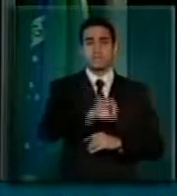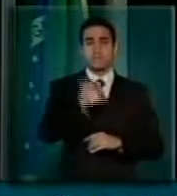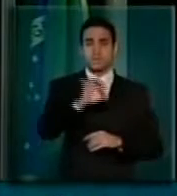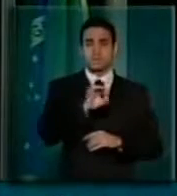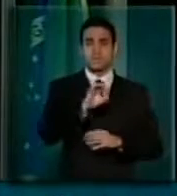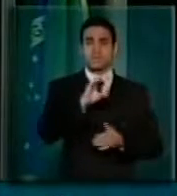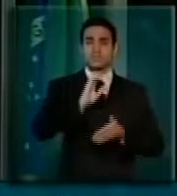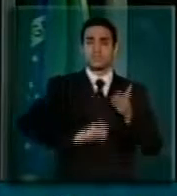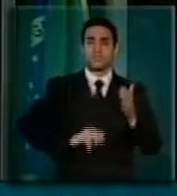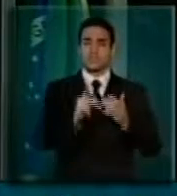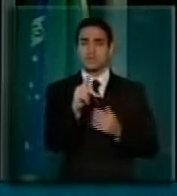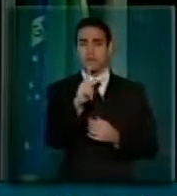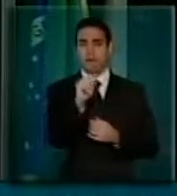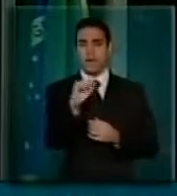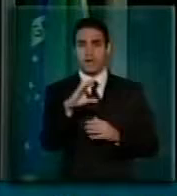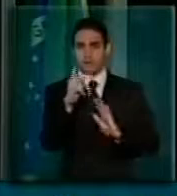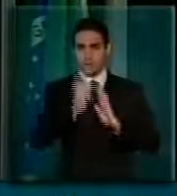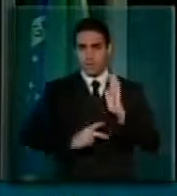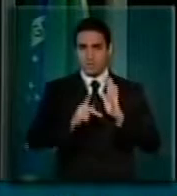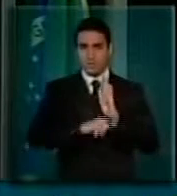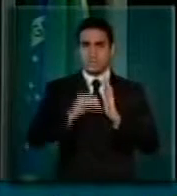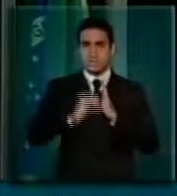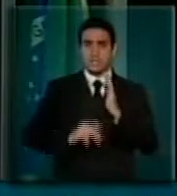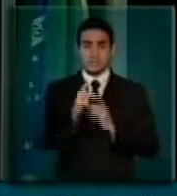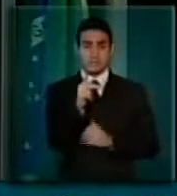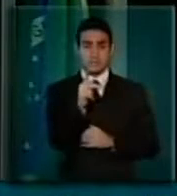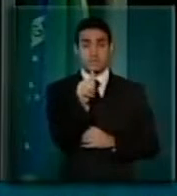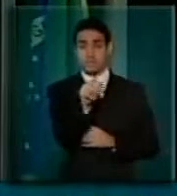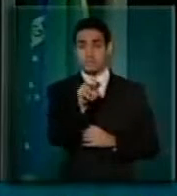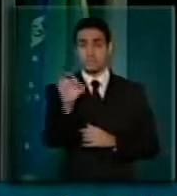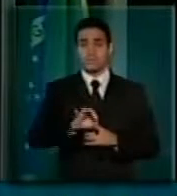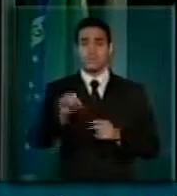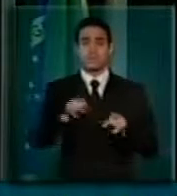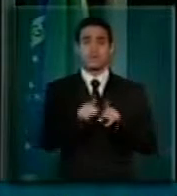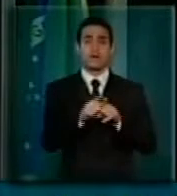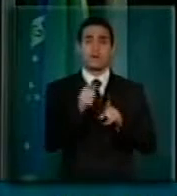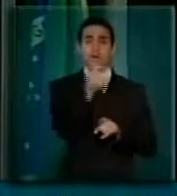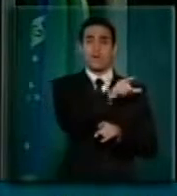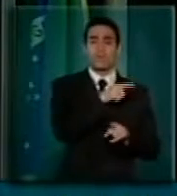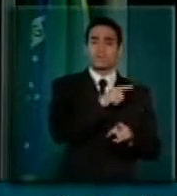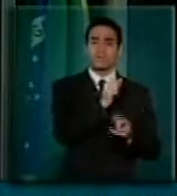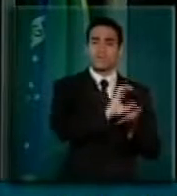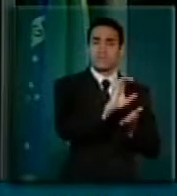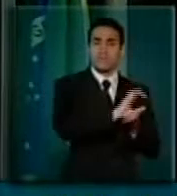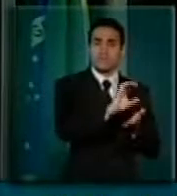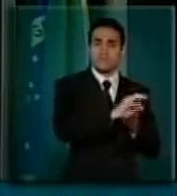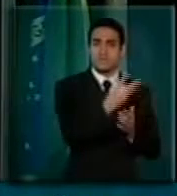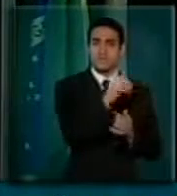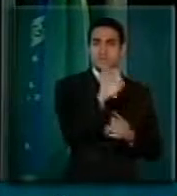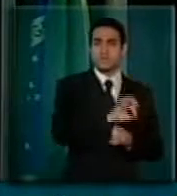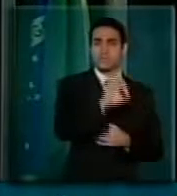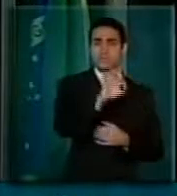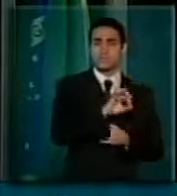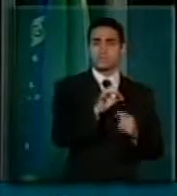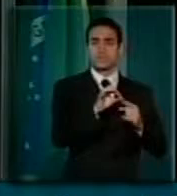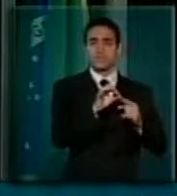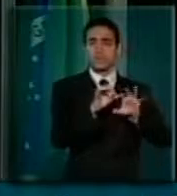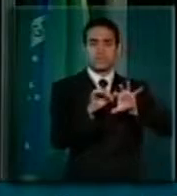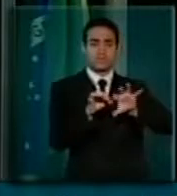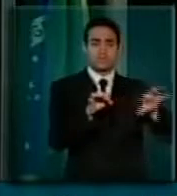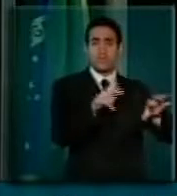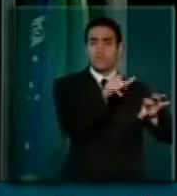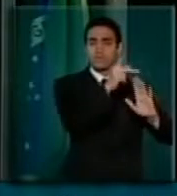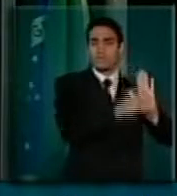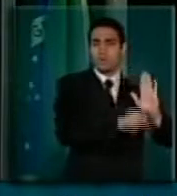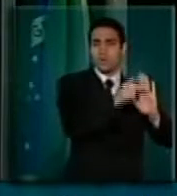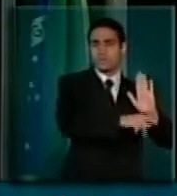PAC e que não se avançasse além de 30% nos cortes dos investimentos que não são do PAC. Nós